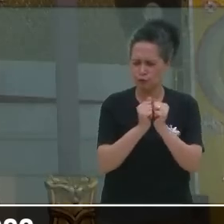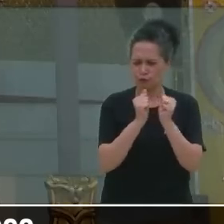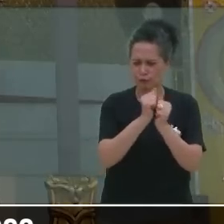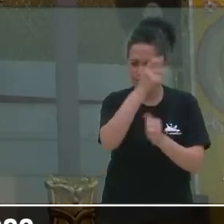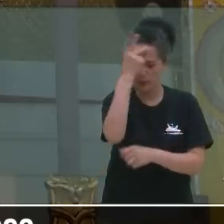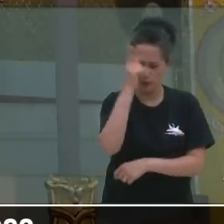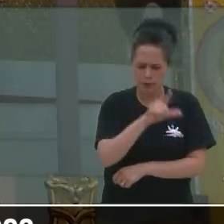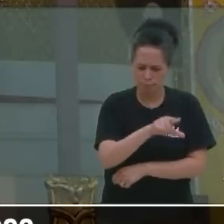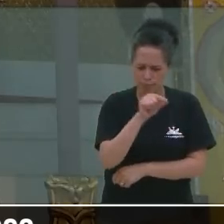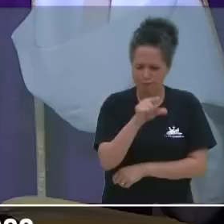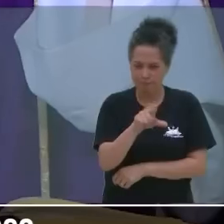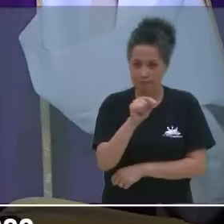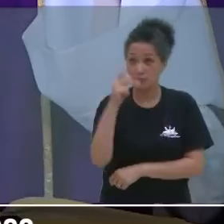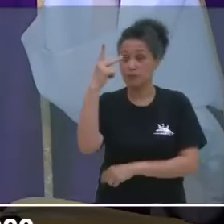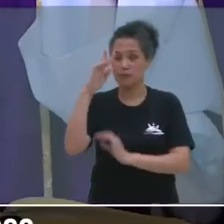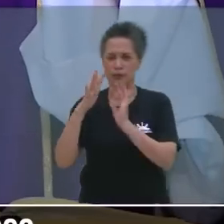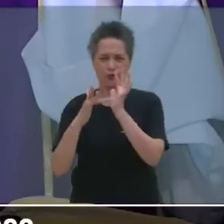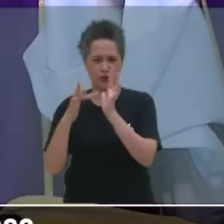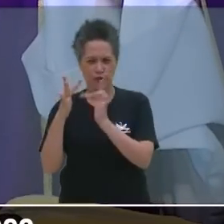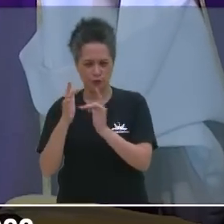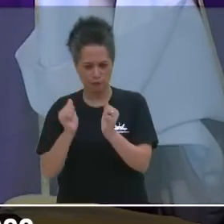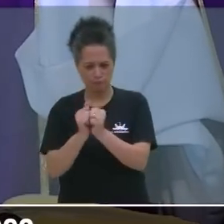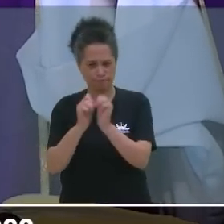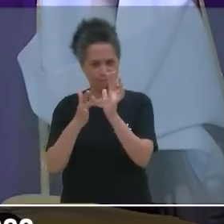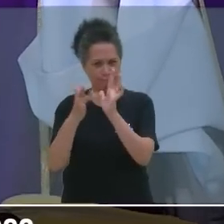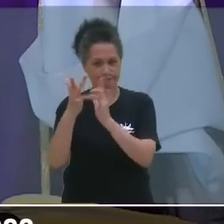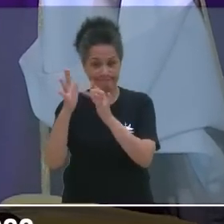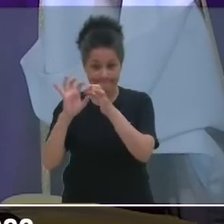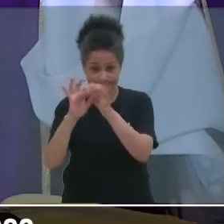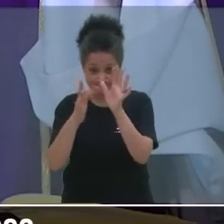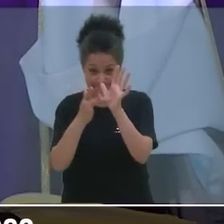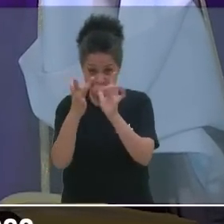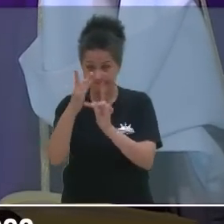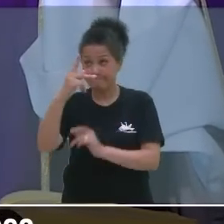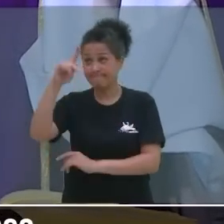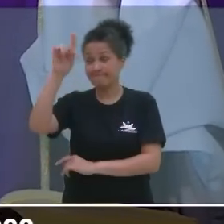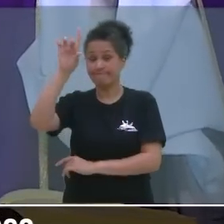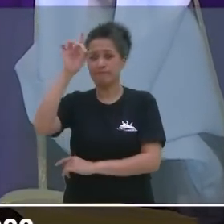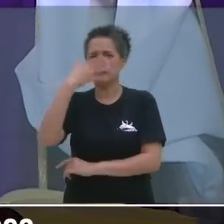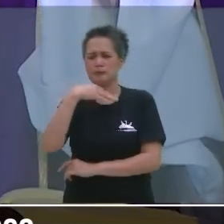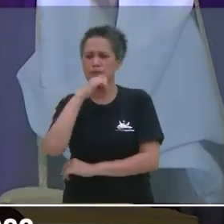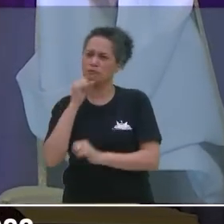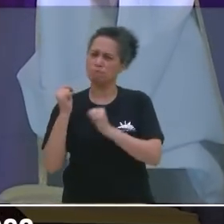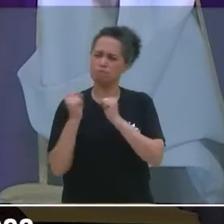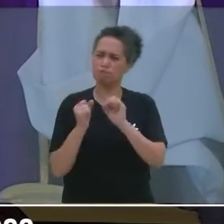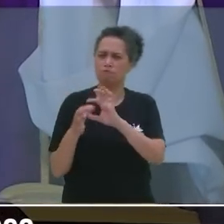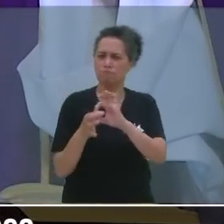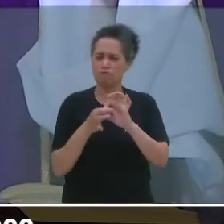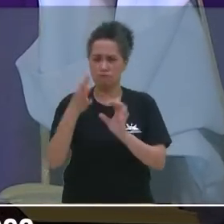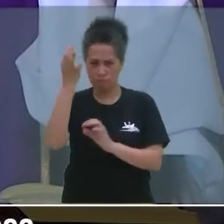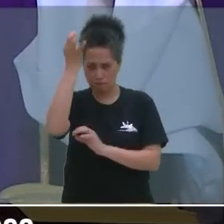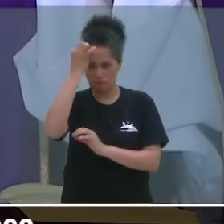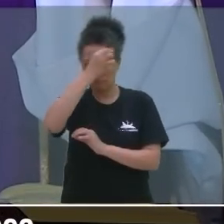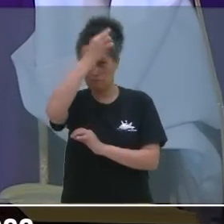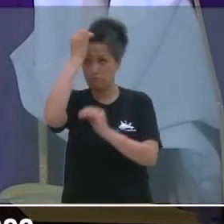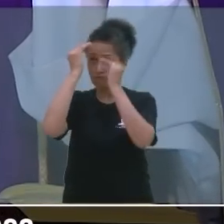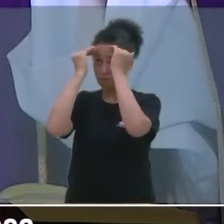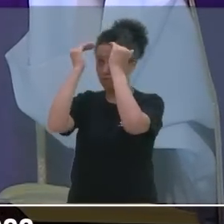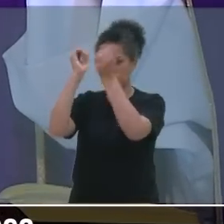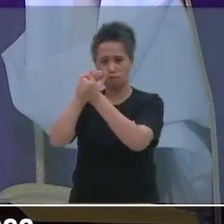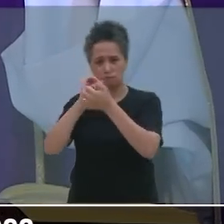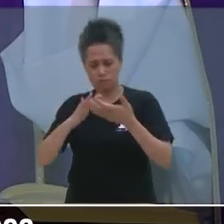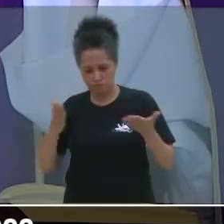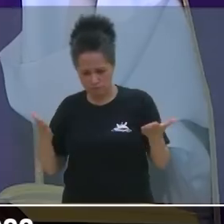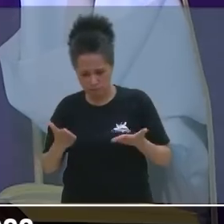eleitos. Por Cristo, com Cristo, em Cristo, a vós, Deus Pai Todo-Poderoso, na unidade do Espírito Santo, toda honra,